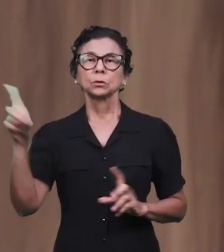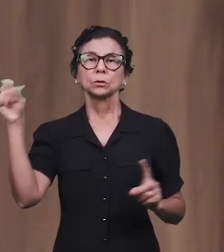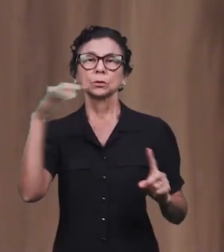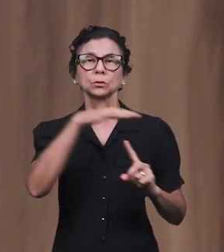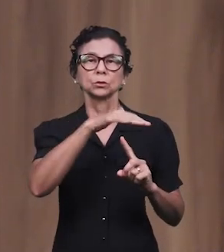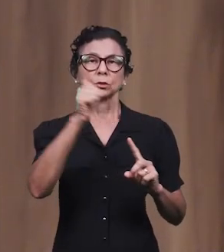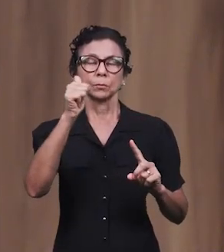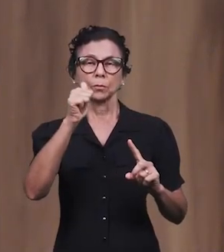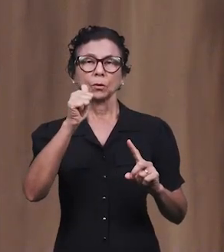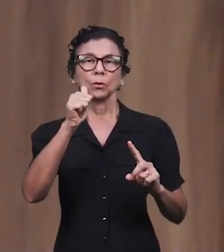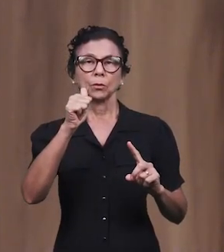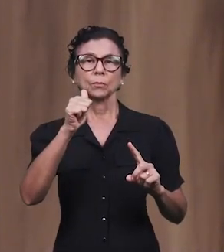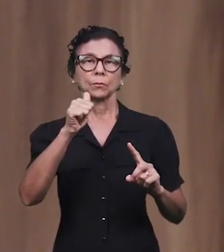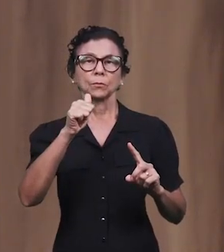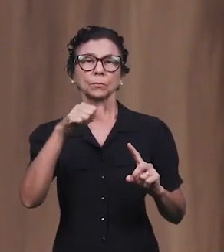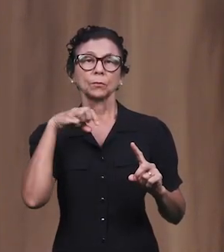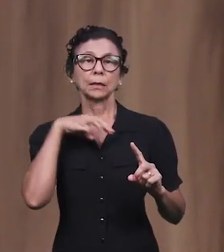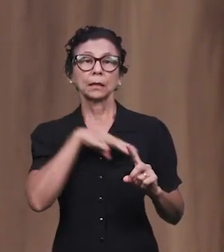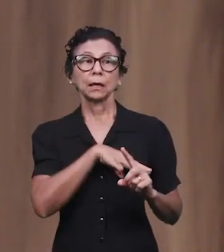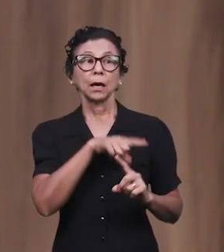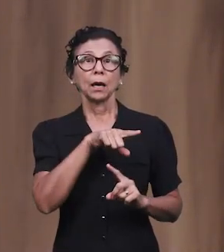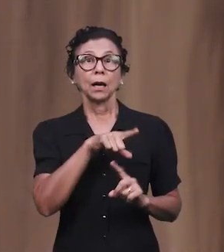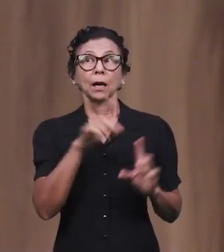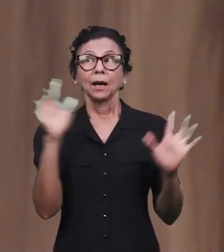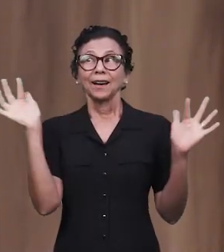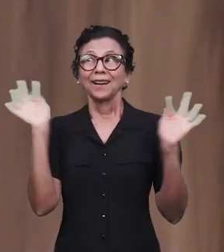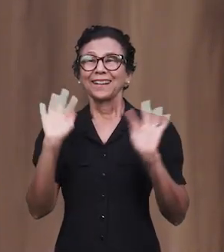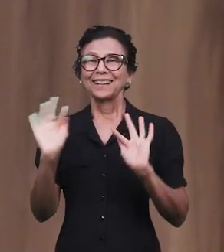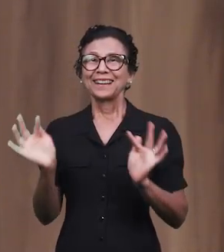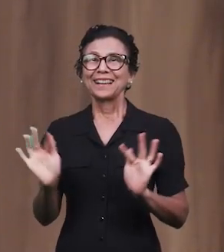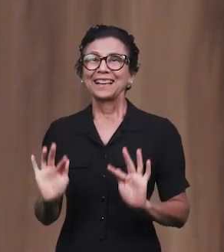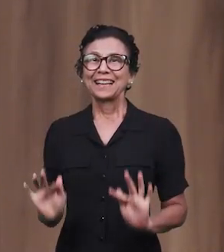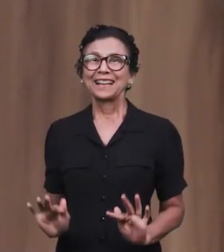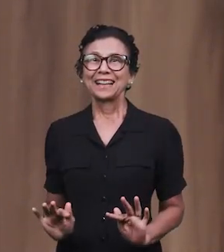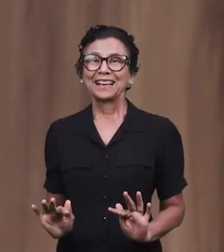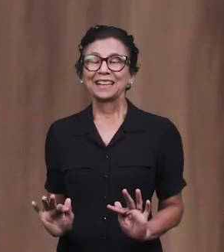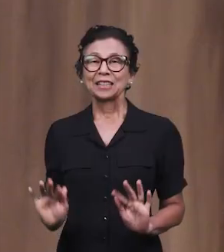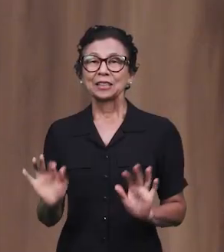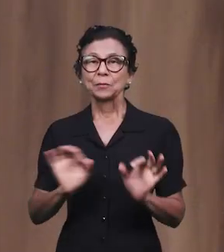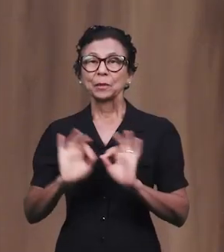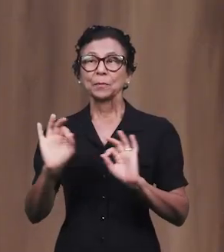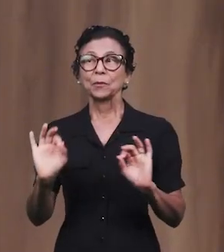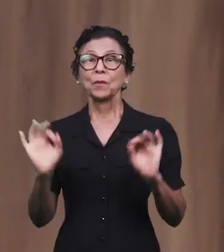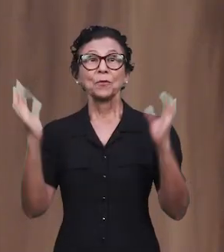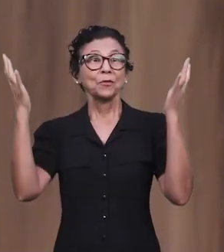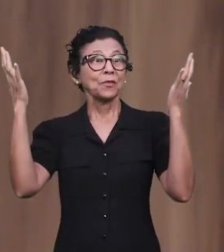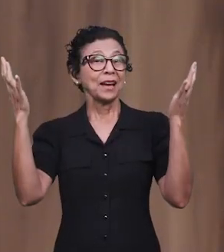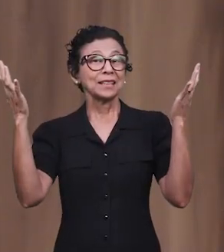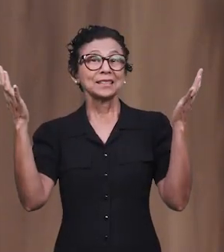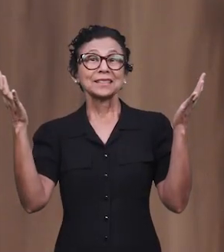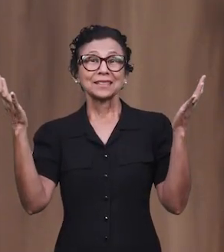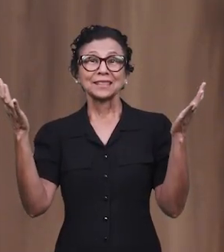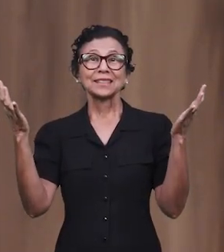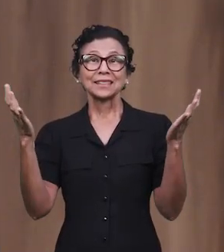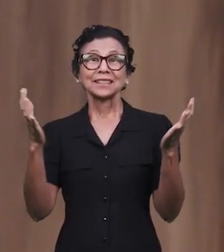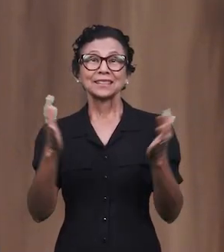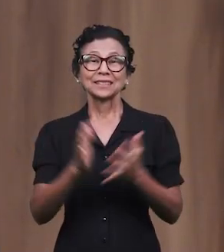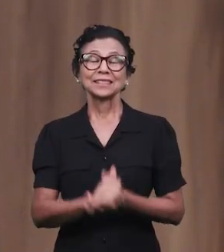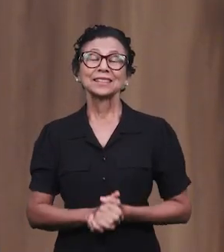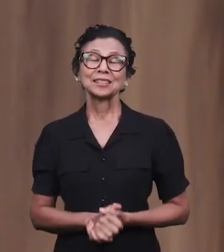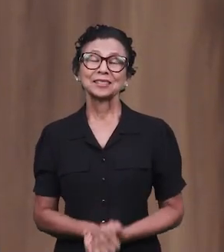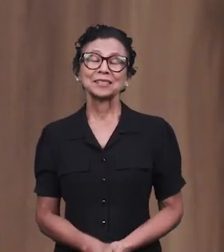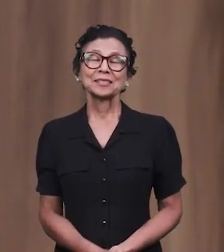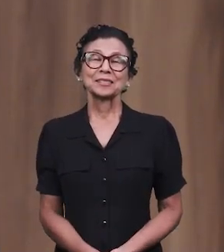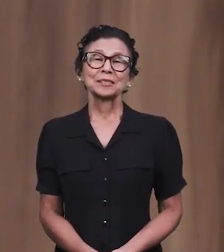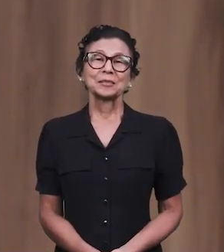Senhor Jesus, ele ficou tão feliz que ele deu um banquete. Ele deu uma festa, porque a salvação,